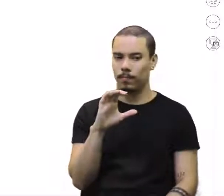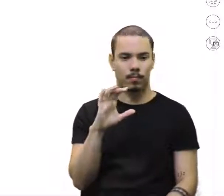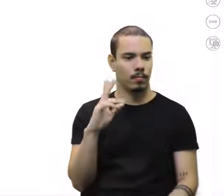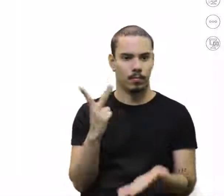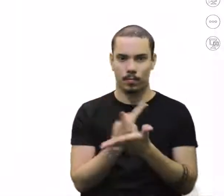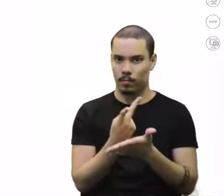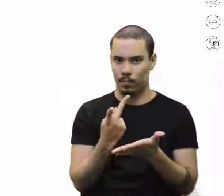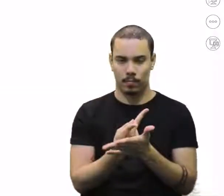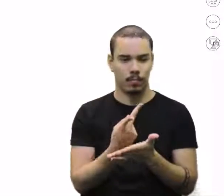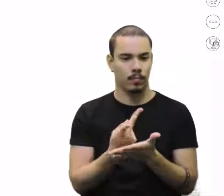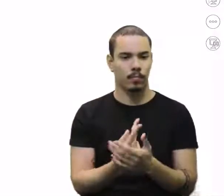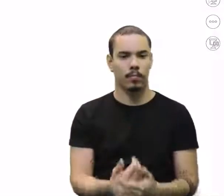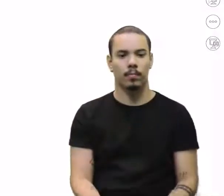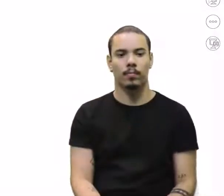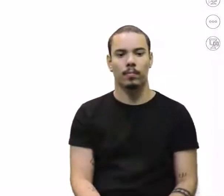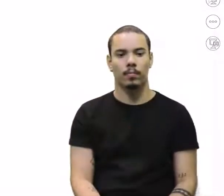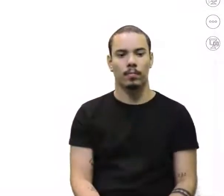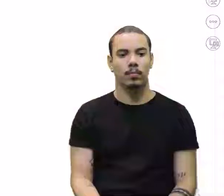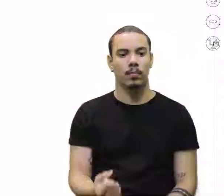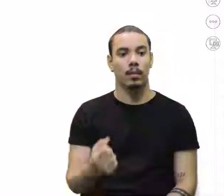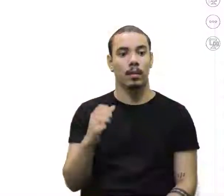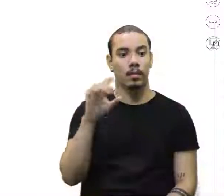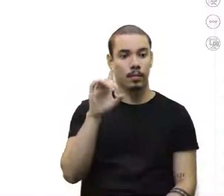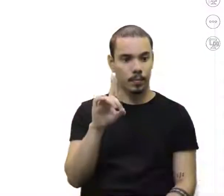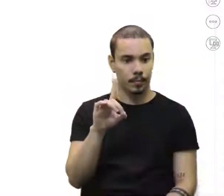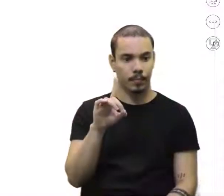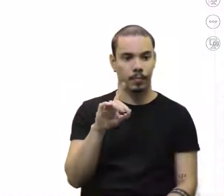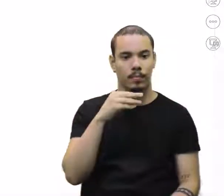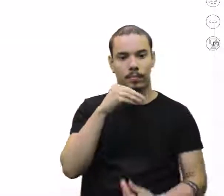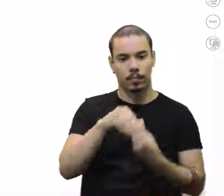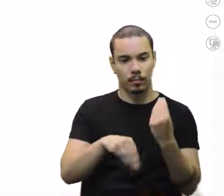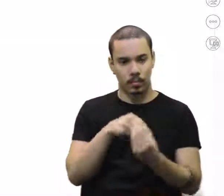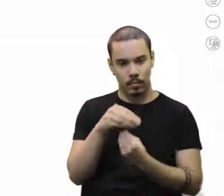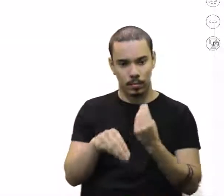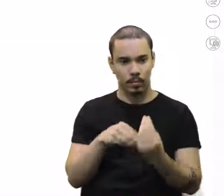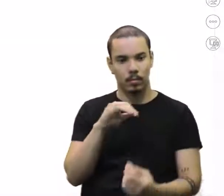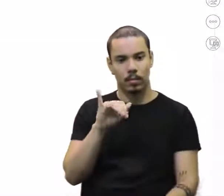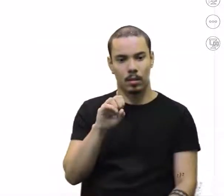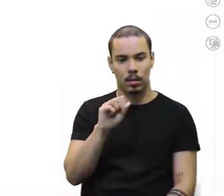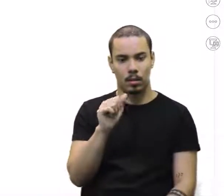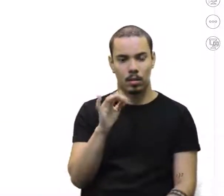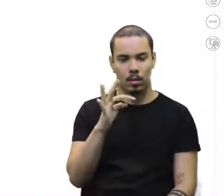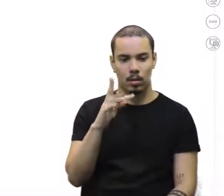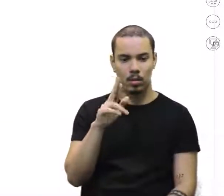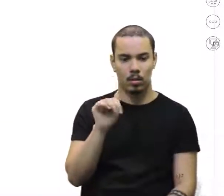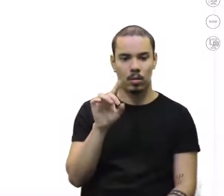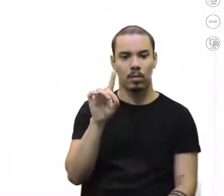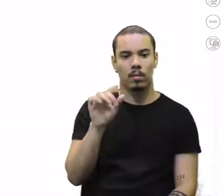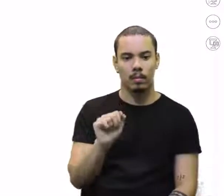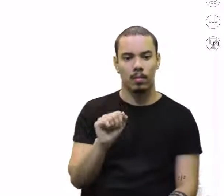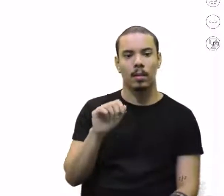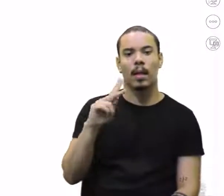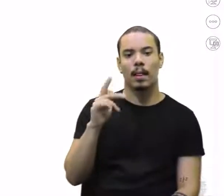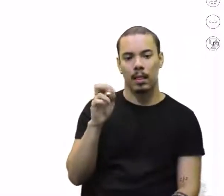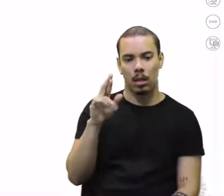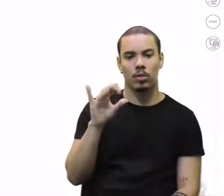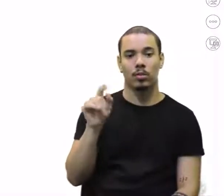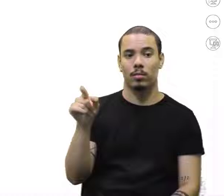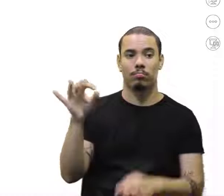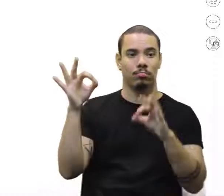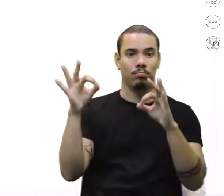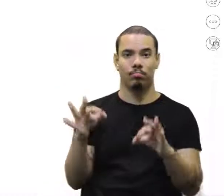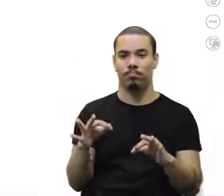fora. Letra D, mista, insaturada e heterogênea. Para mim, essa aqui,